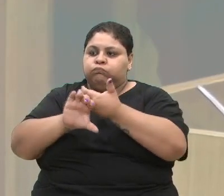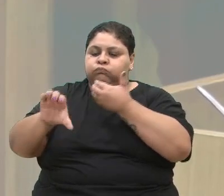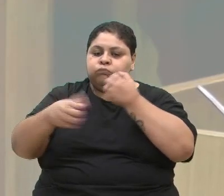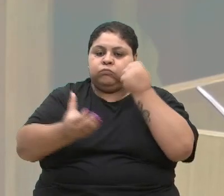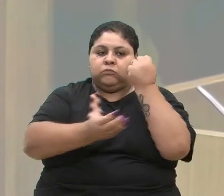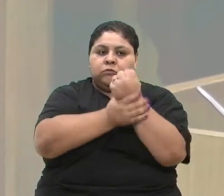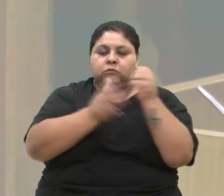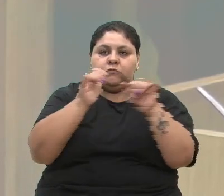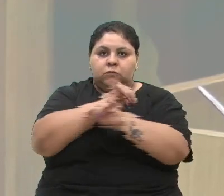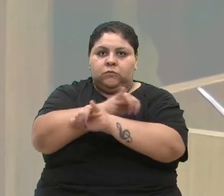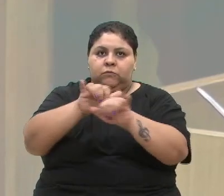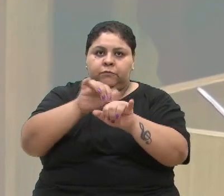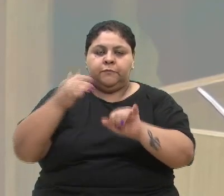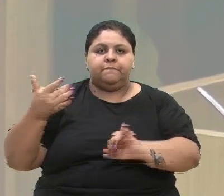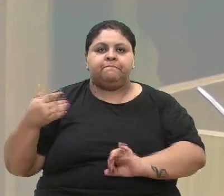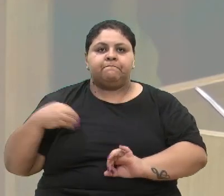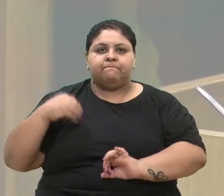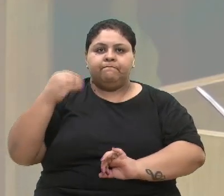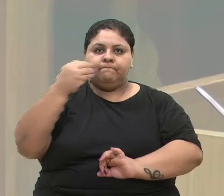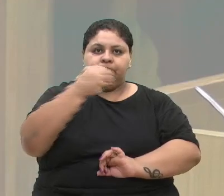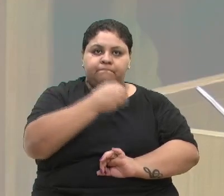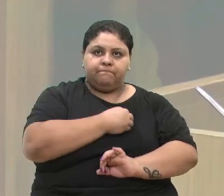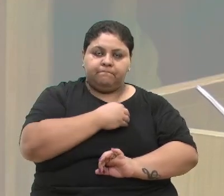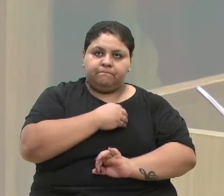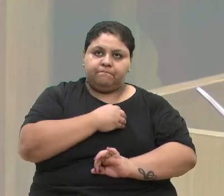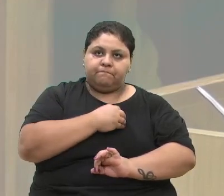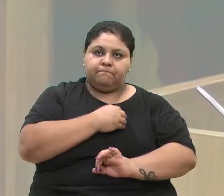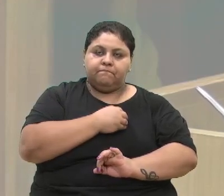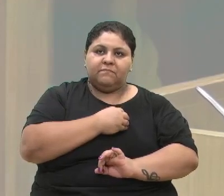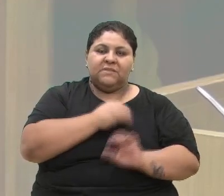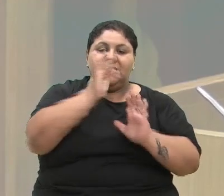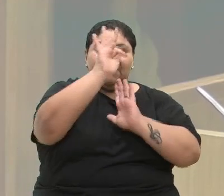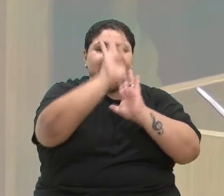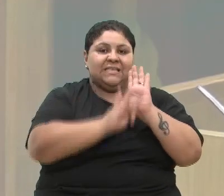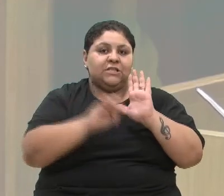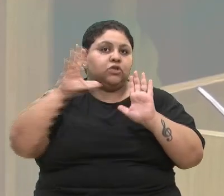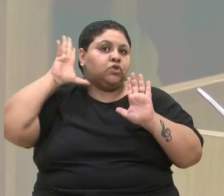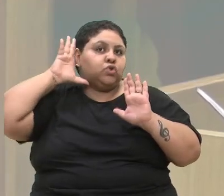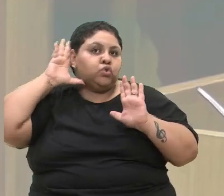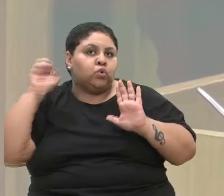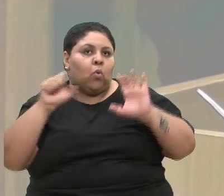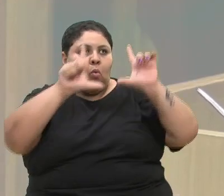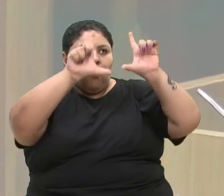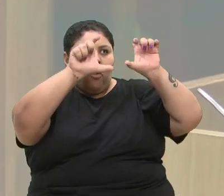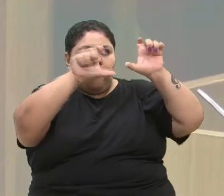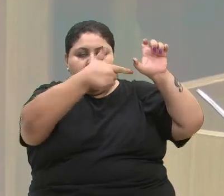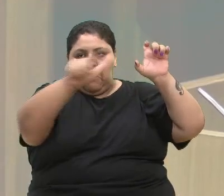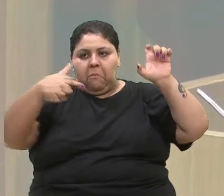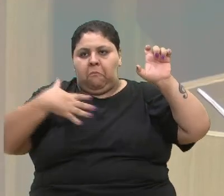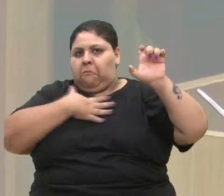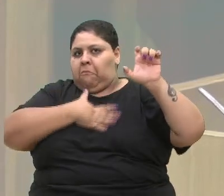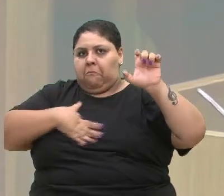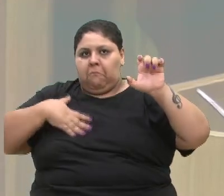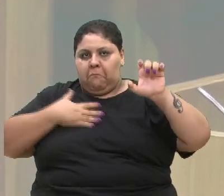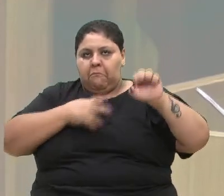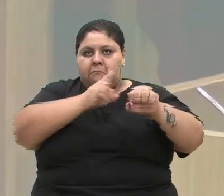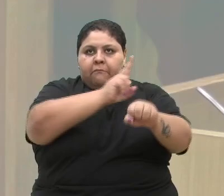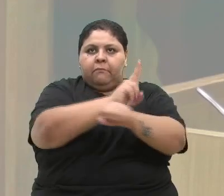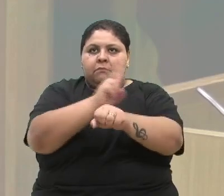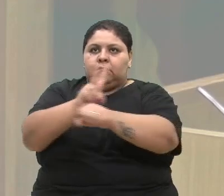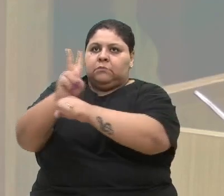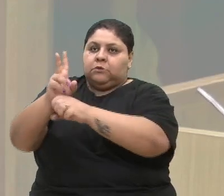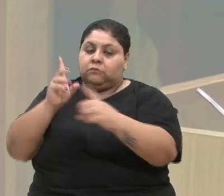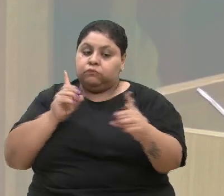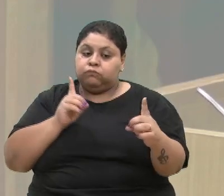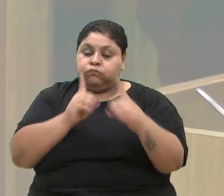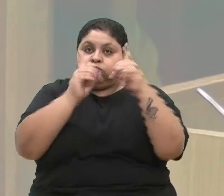dados e informações médicas por meio de texto, som, imagens ou outras formas necessárias para a prevenção,